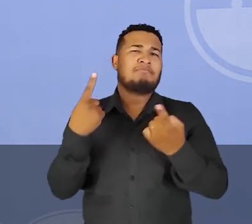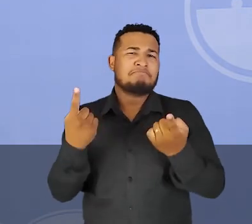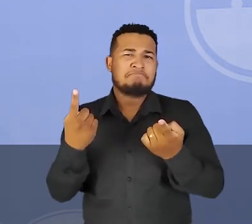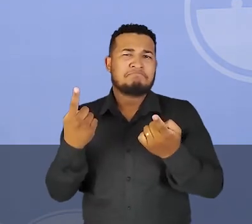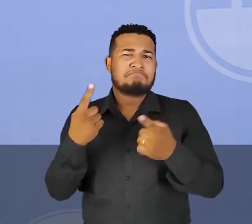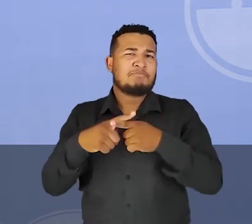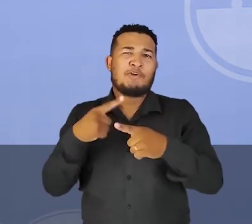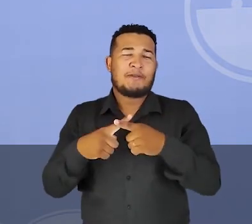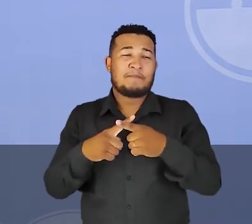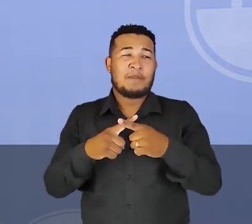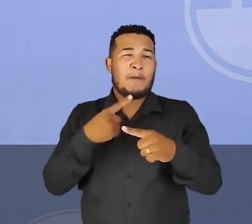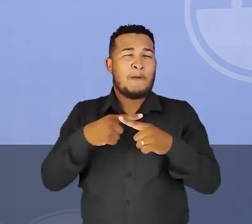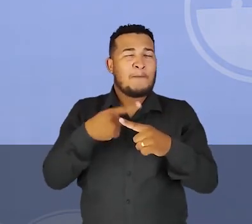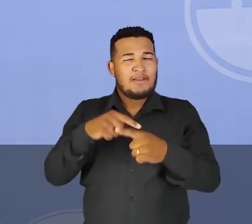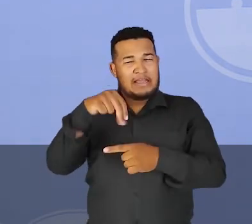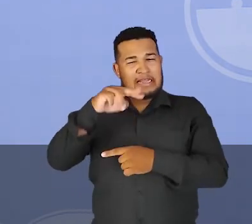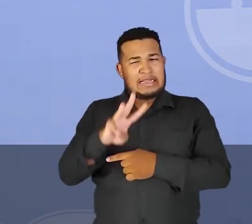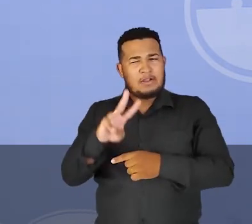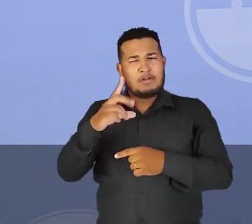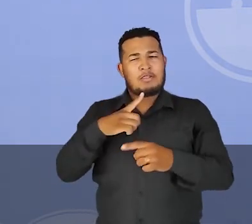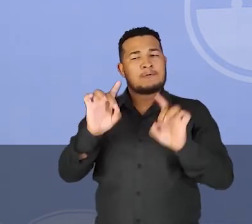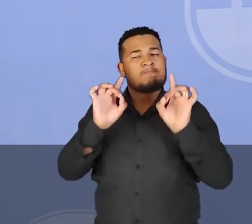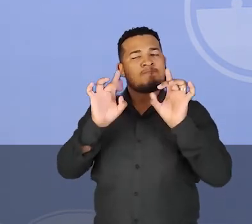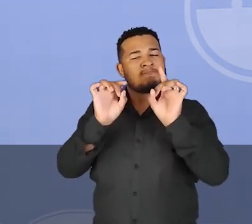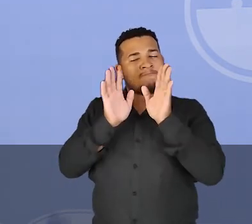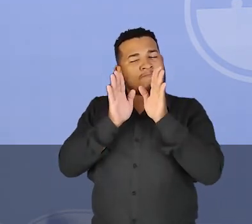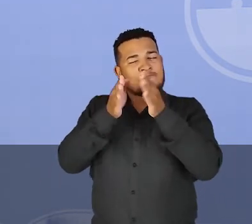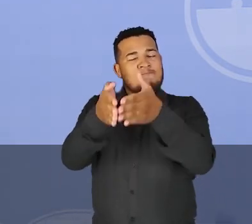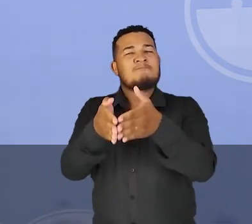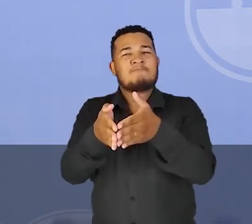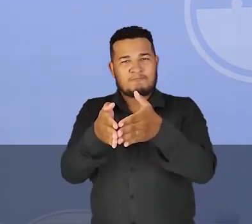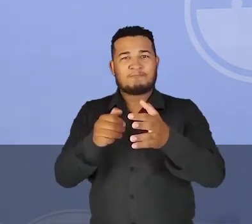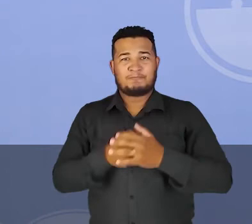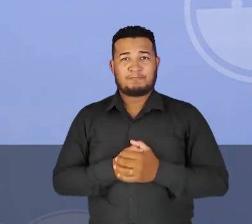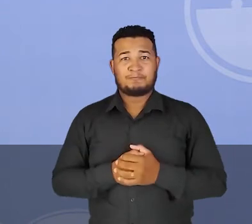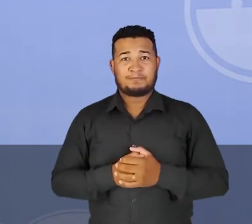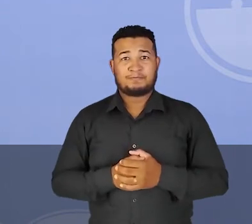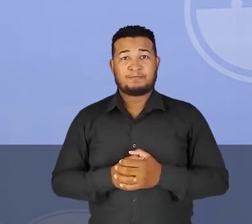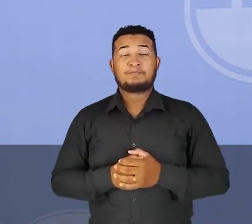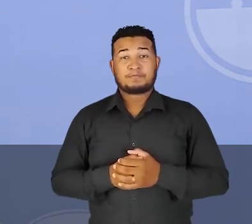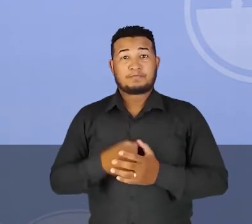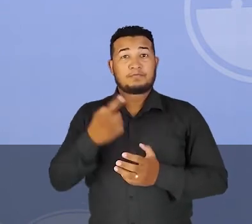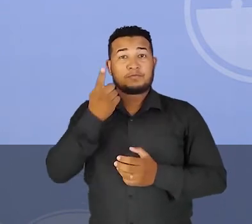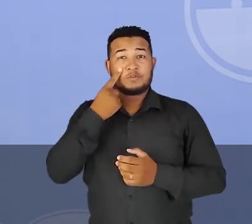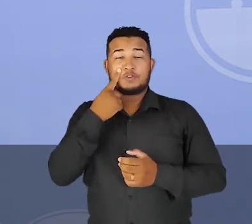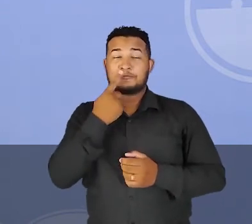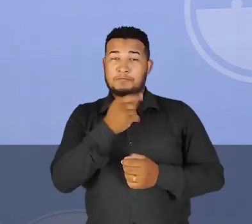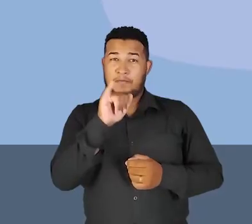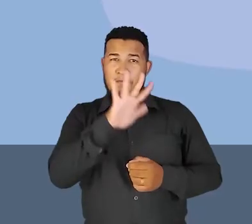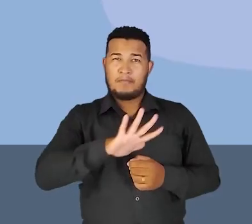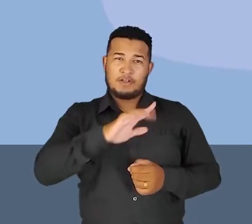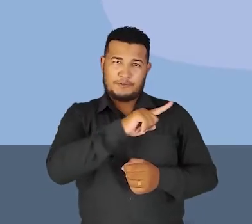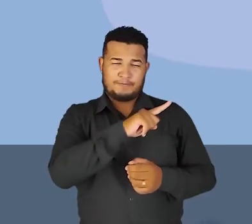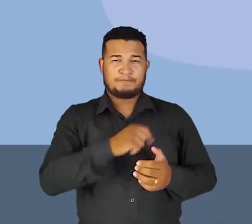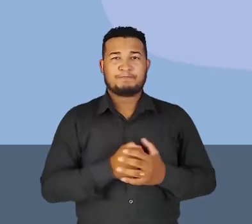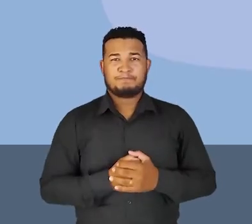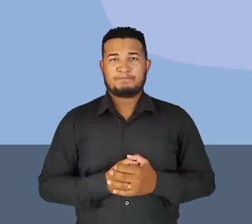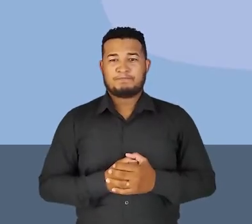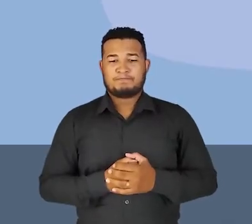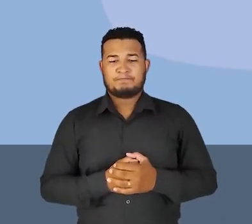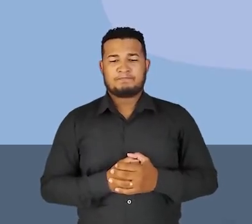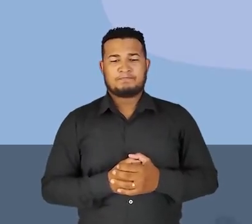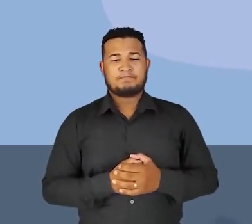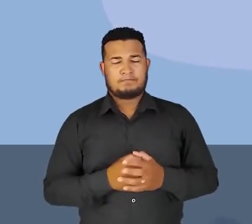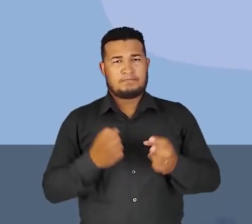Newton ele vai ser muito mais específico no que ele diz. Vamos a uma animação. Observe que